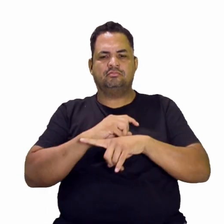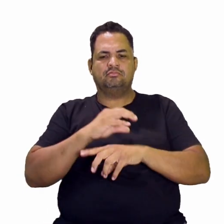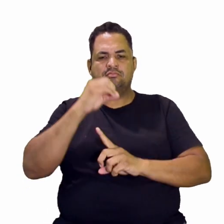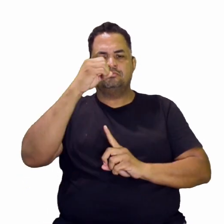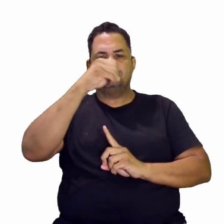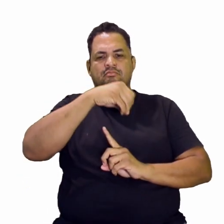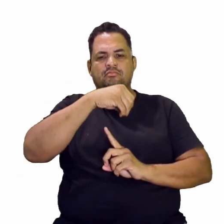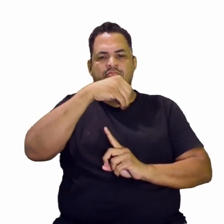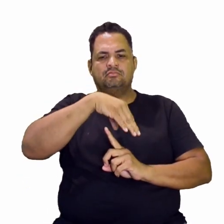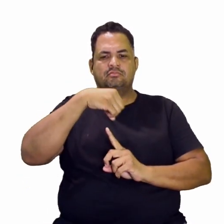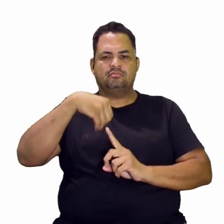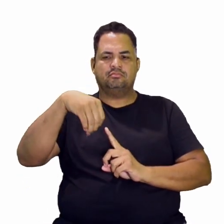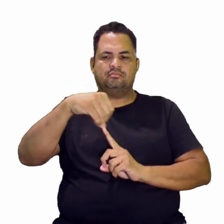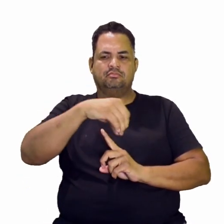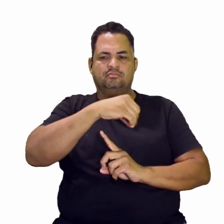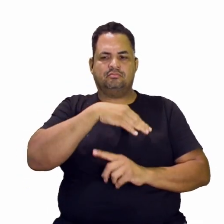os